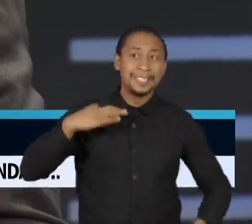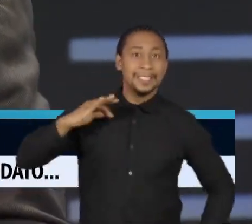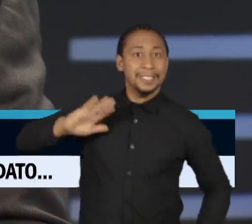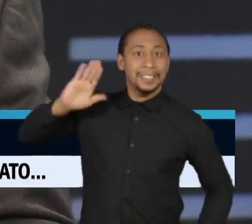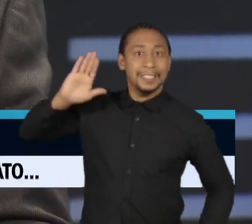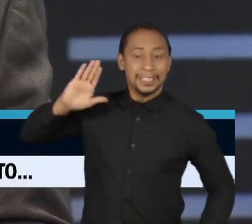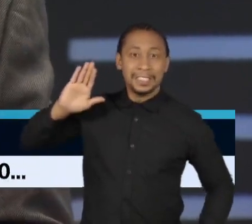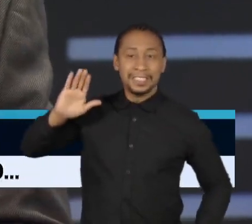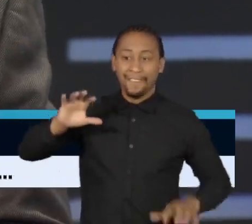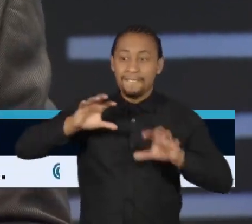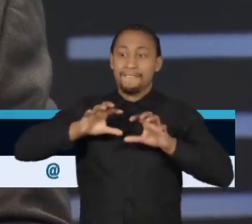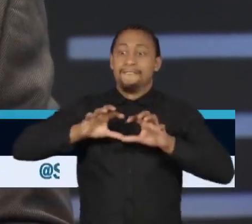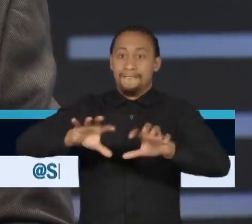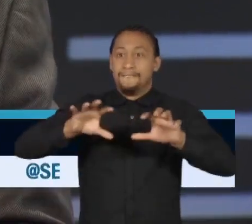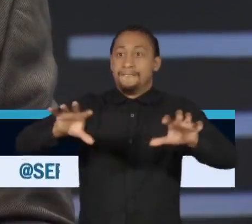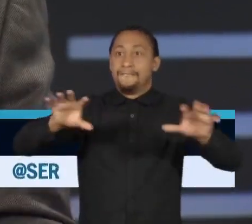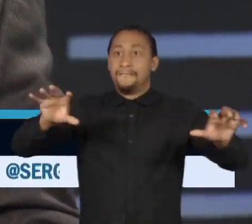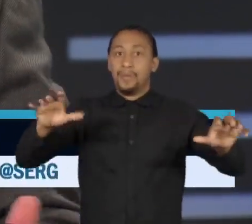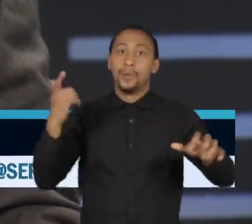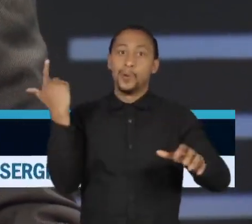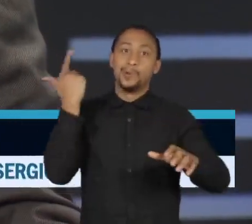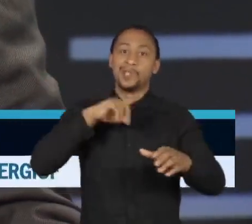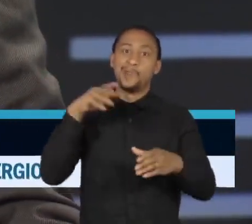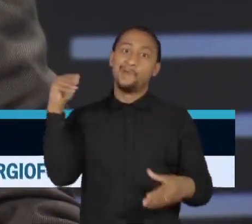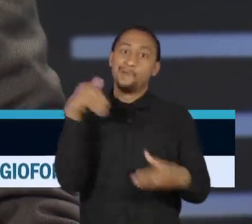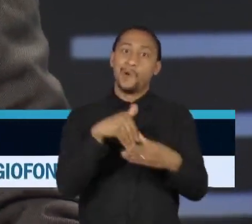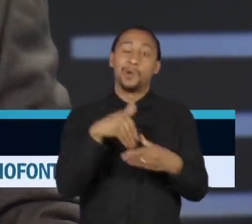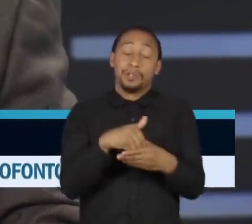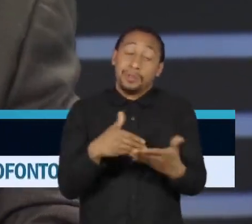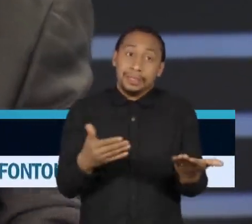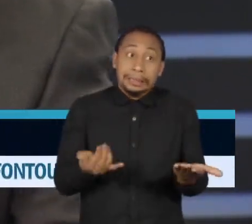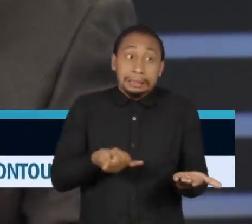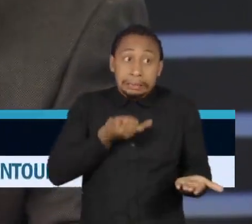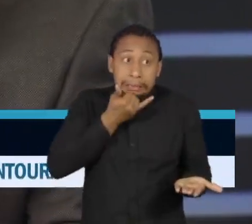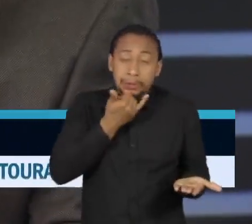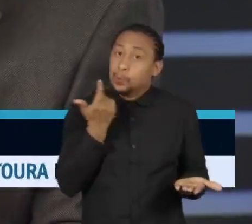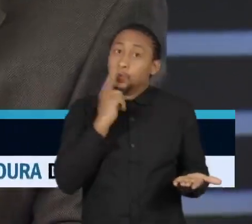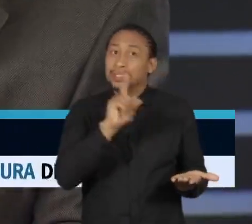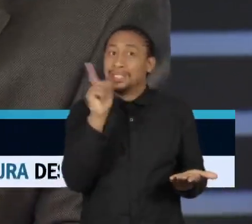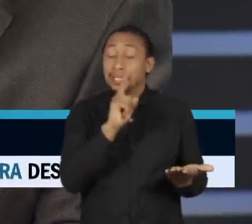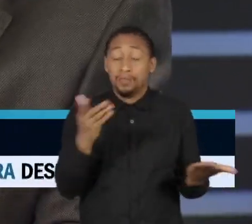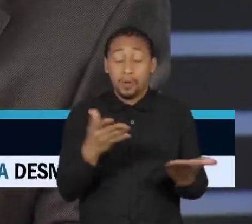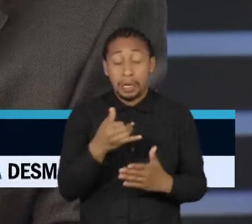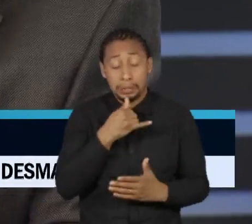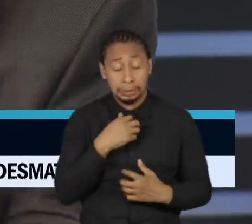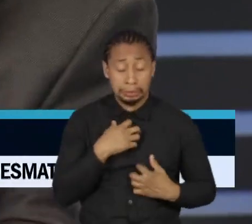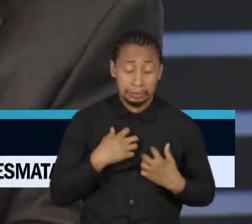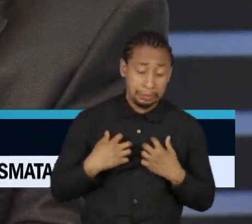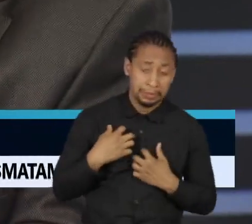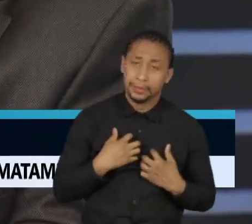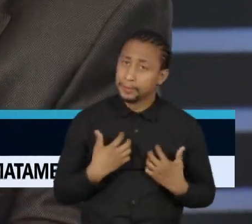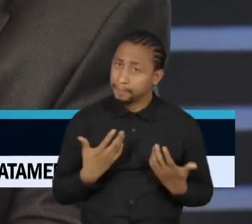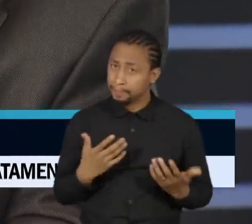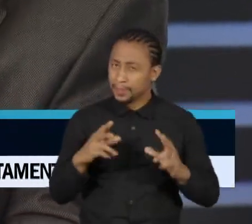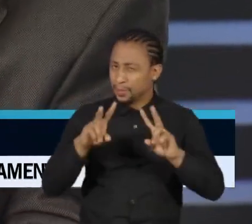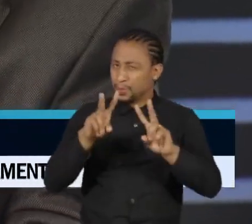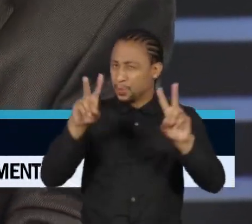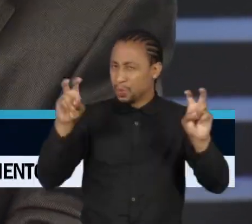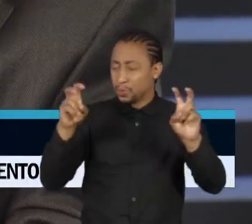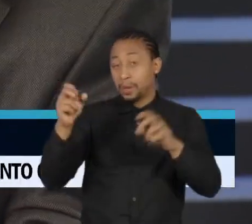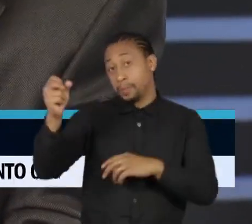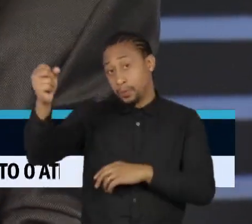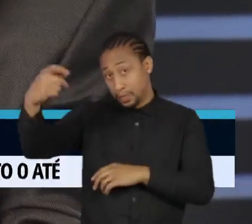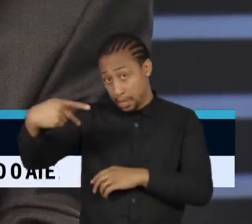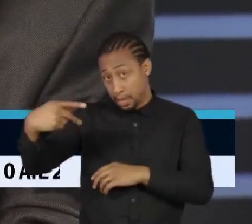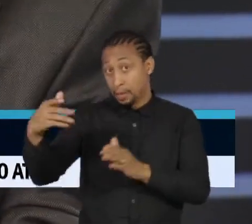deprimido, gastou tanto dinheiro e não conseguiu ser reeleito. Mas, assim, desse ponto de vista do aposentado pobre,